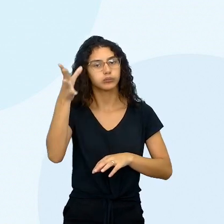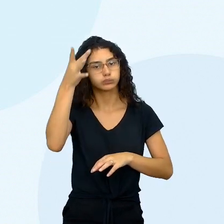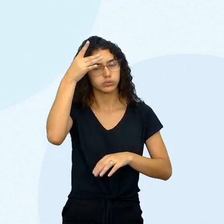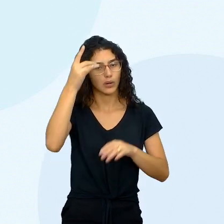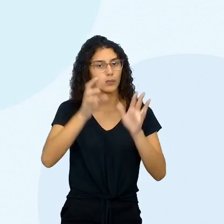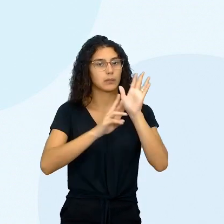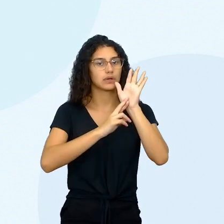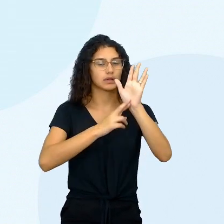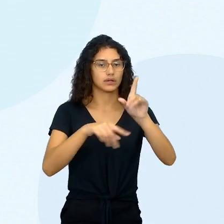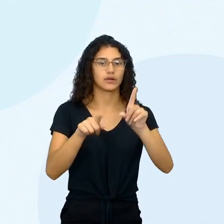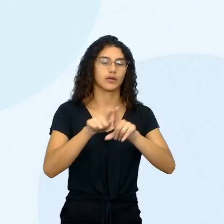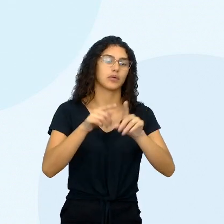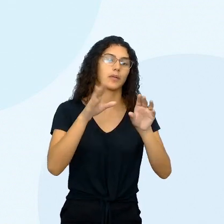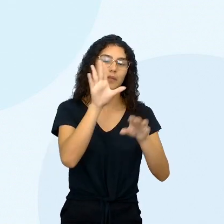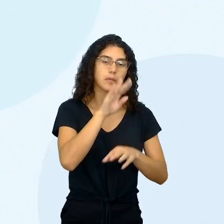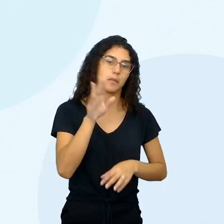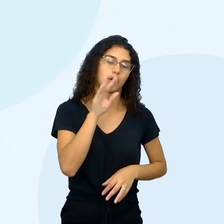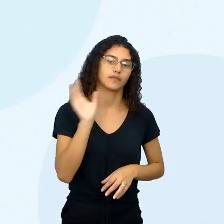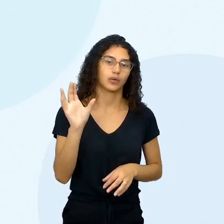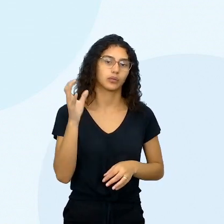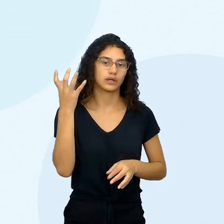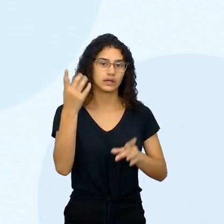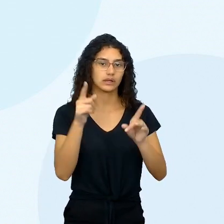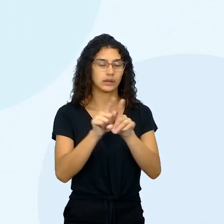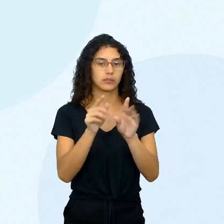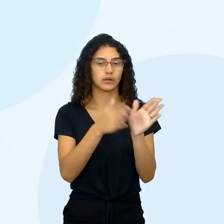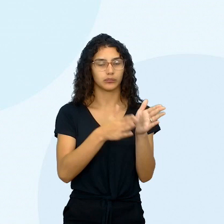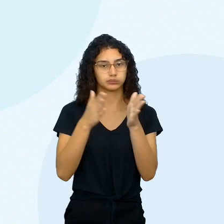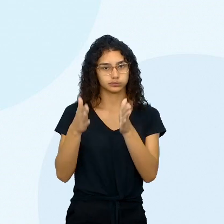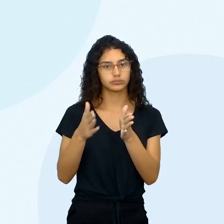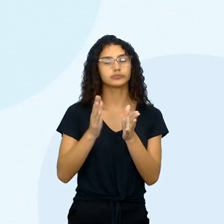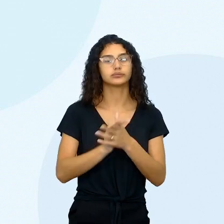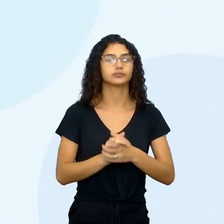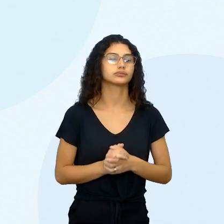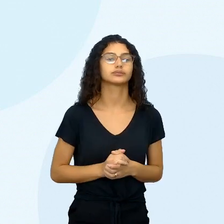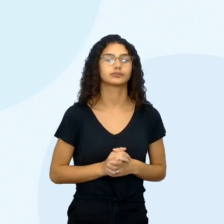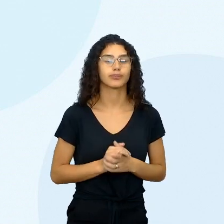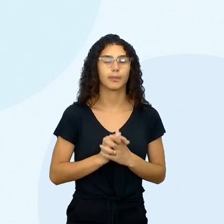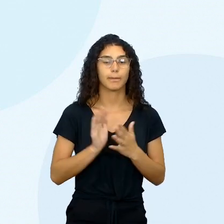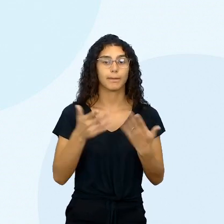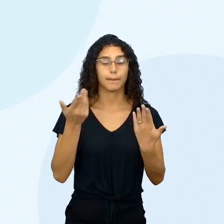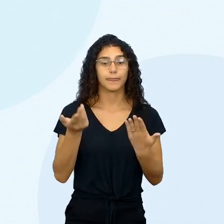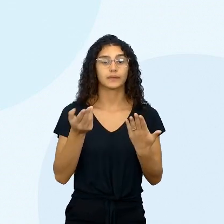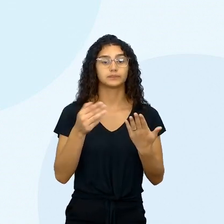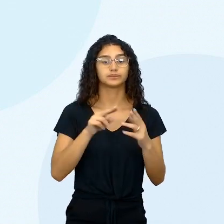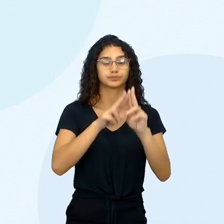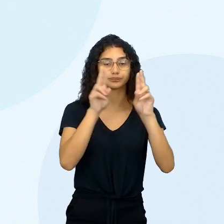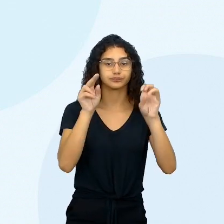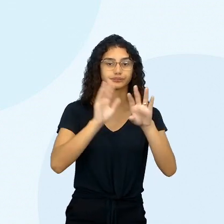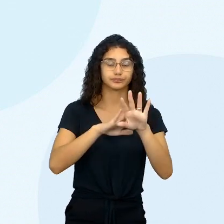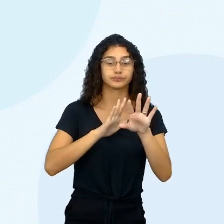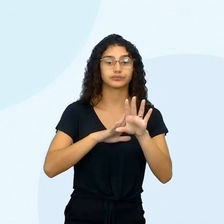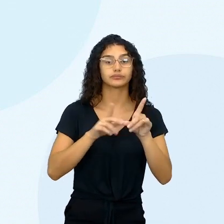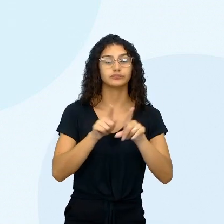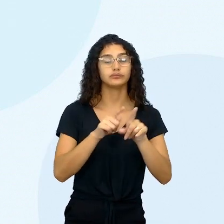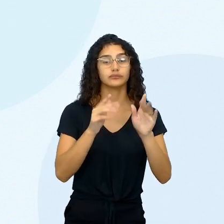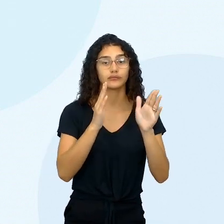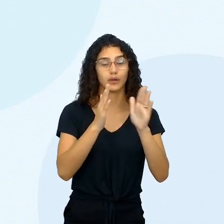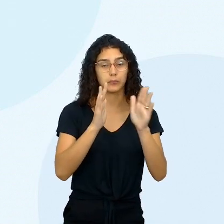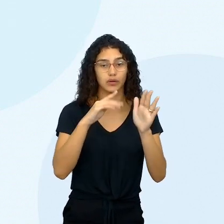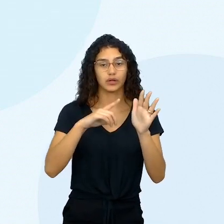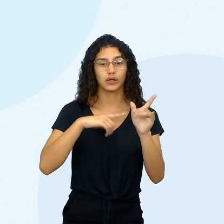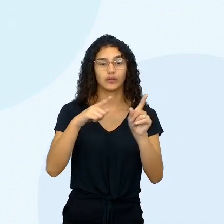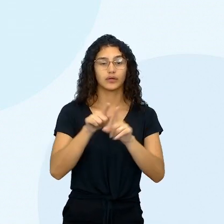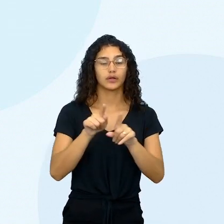as apresentações e para as falas que vão acontecer na sequência. Então, os temas abordados na pauta de conservação